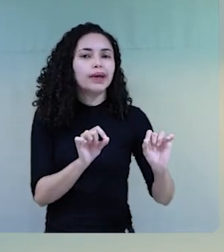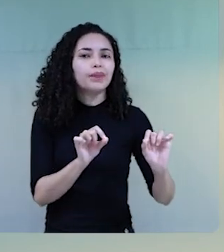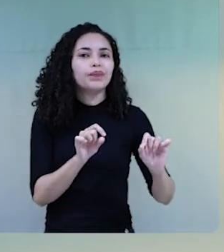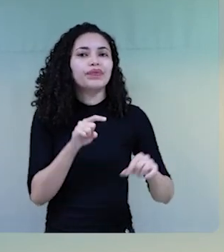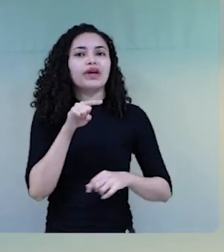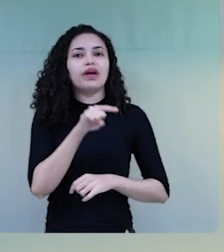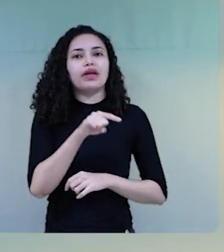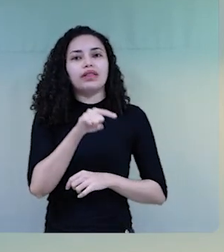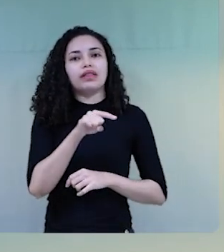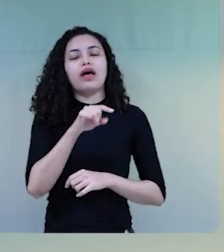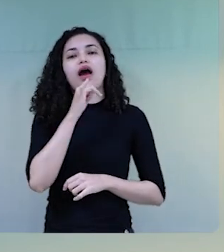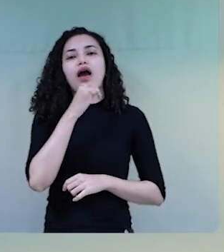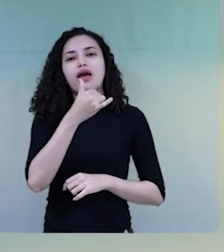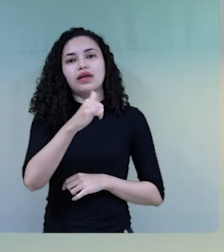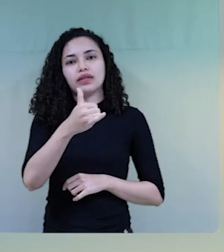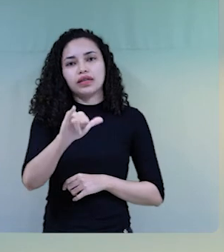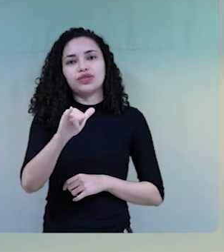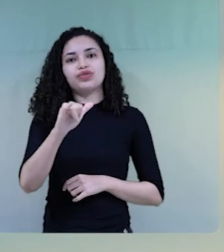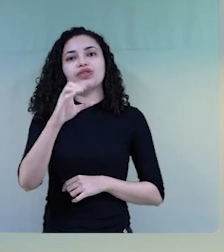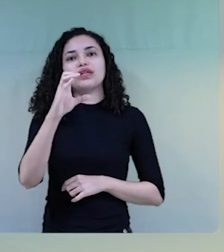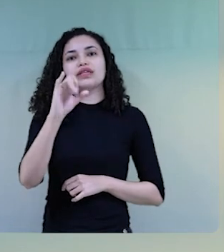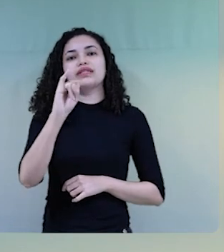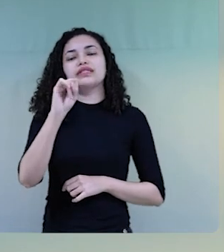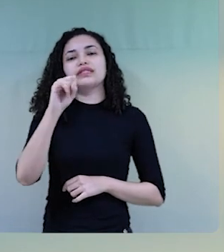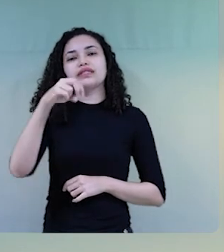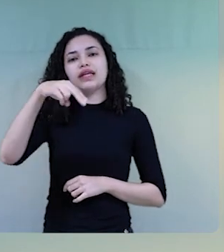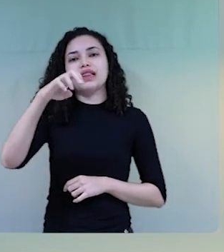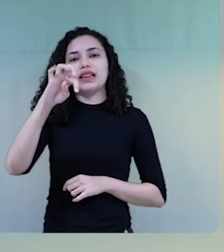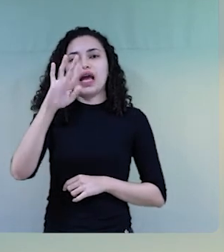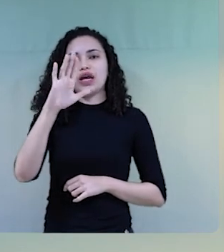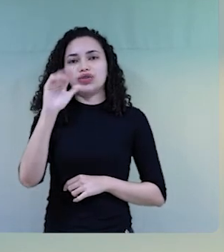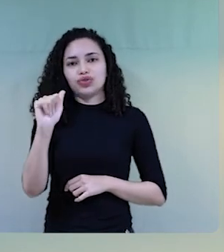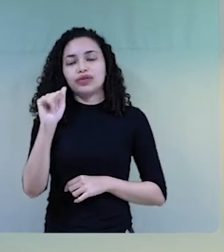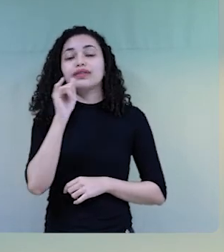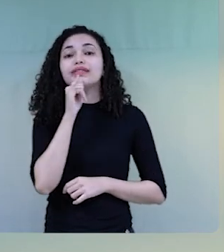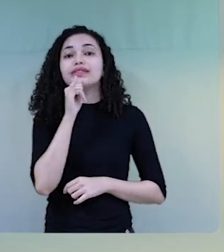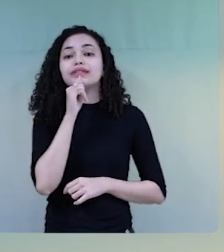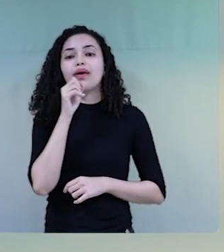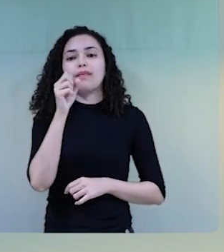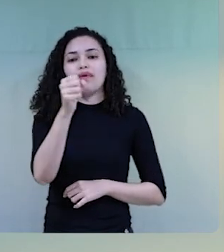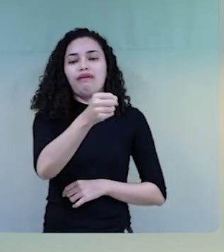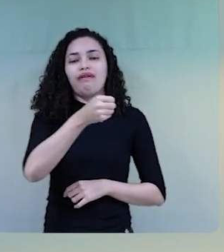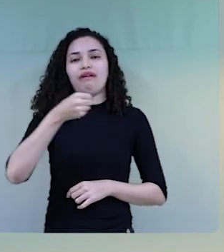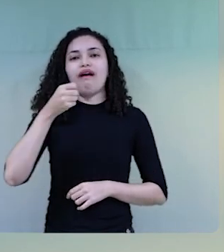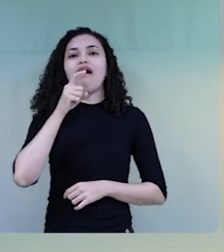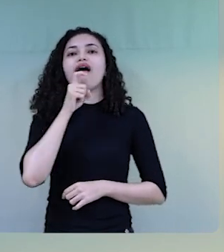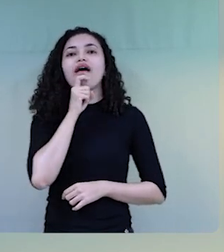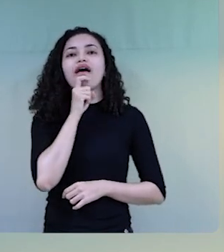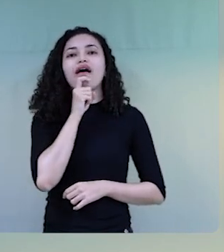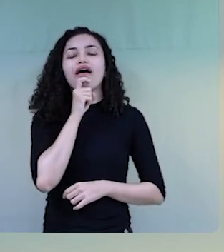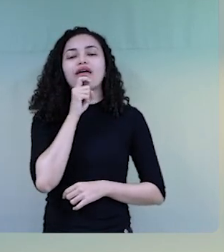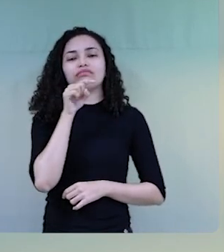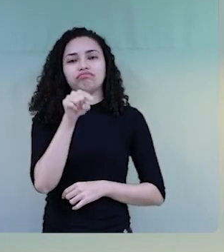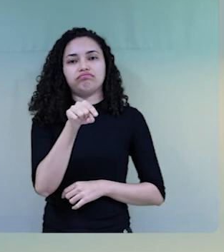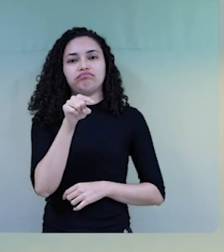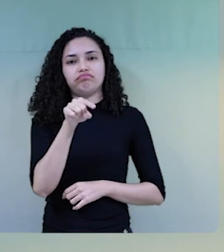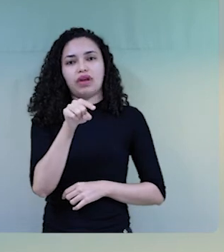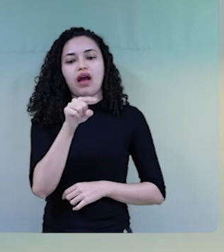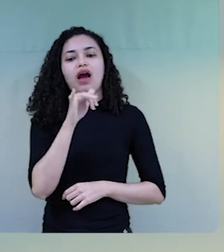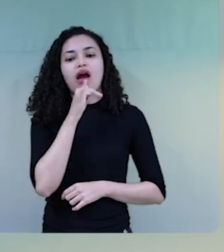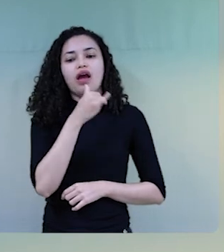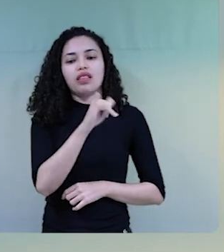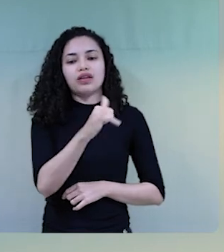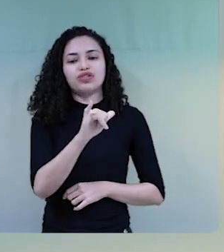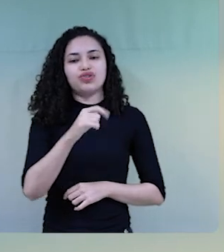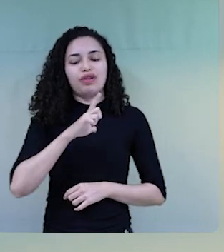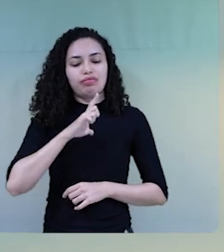energia cinética também, que é a energia que está vinculada com o movimento. A geladeira transforma energia elétrica, tem um motorzinho que tem um